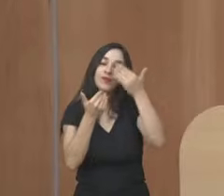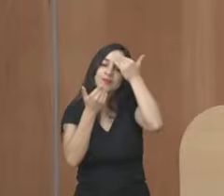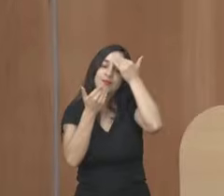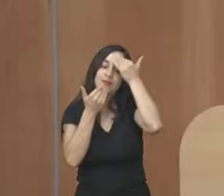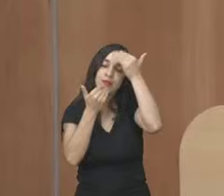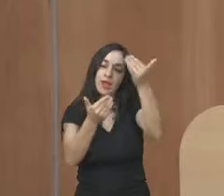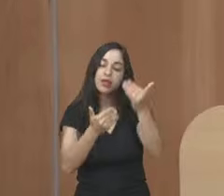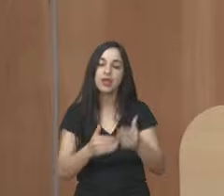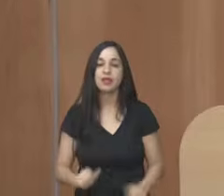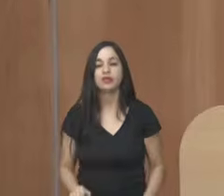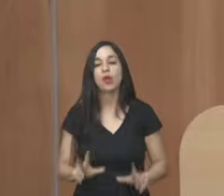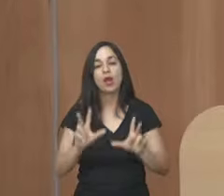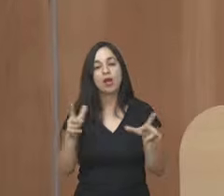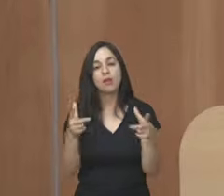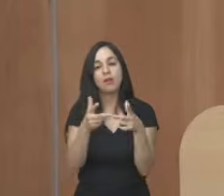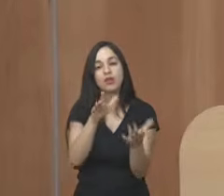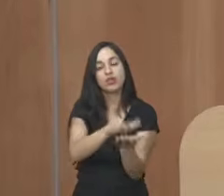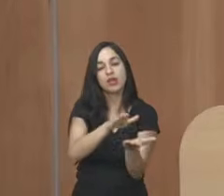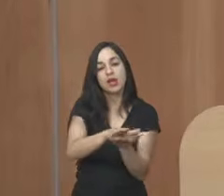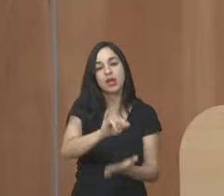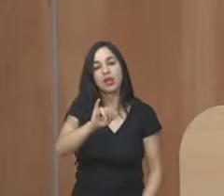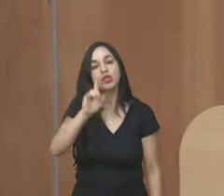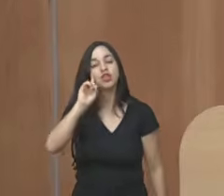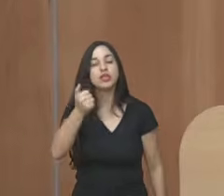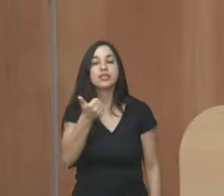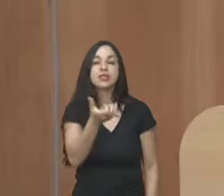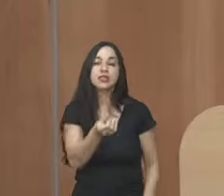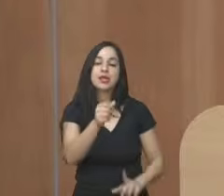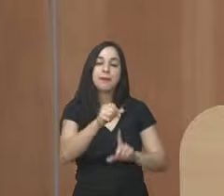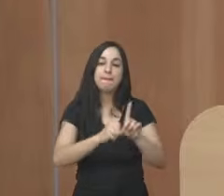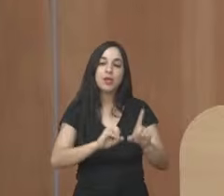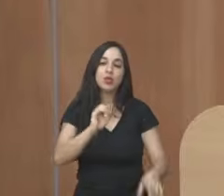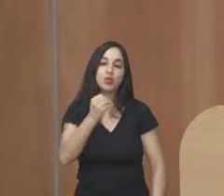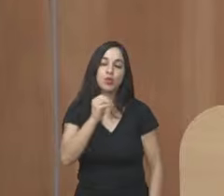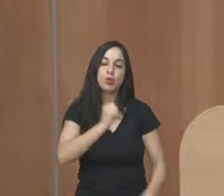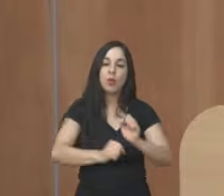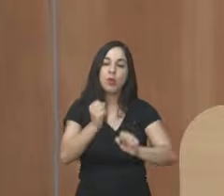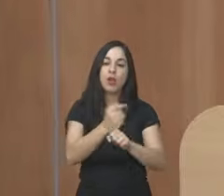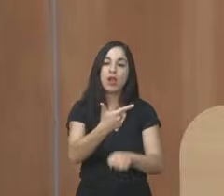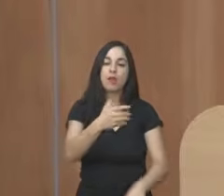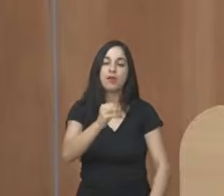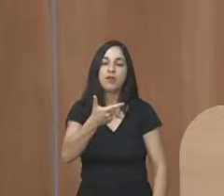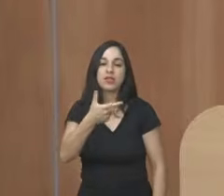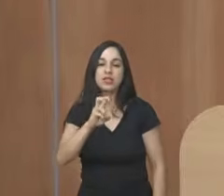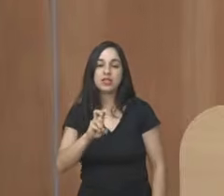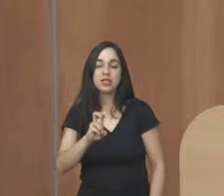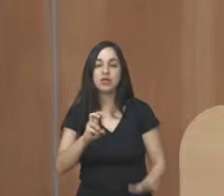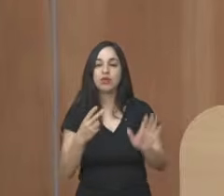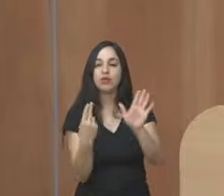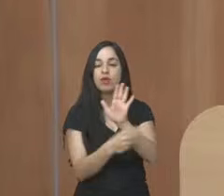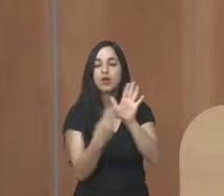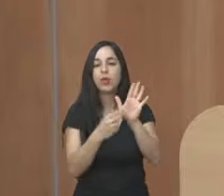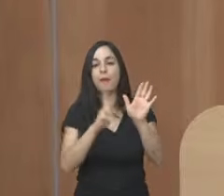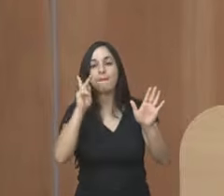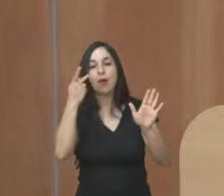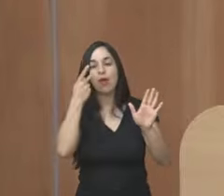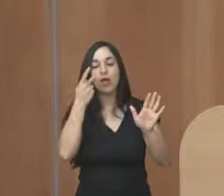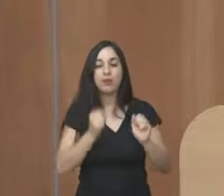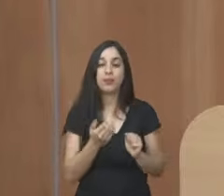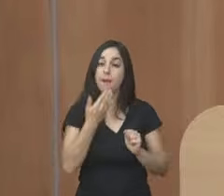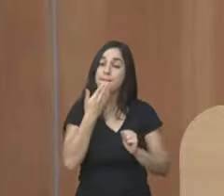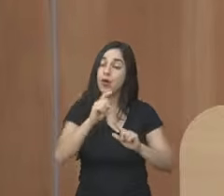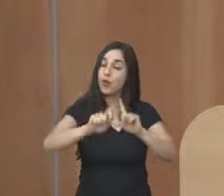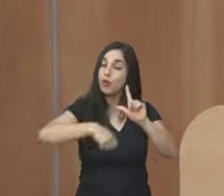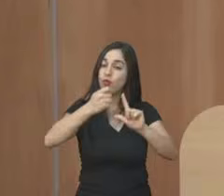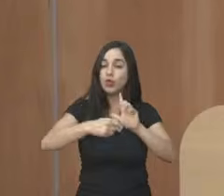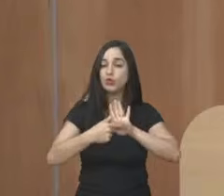agradeço. Câmara Municipal de Jacareí, 16 de outubro de 2025, vereador Paulinho dos Condutores. Eu acho que tem um vídeo, né? Pedir para a